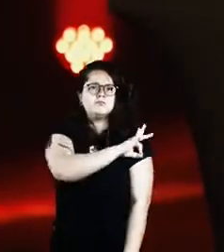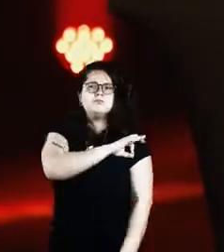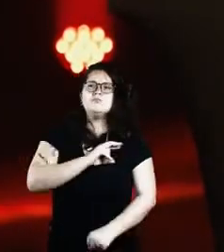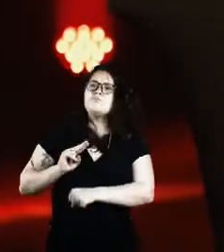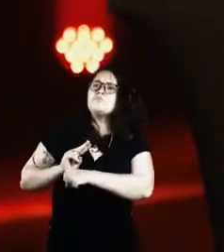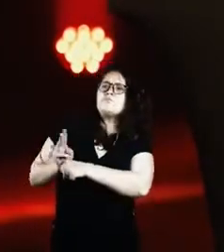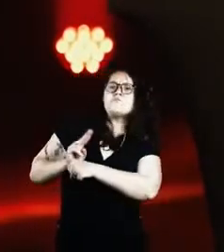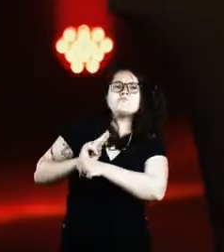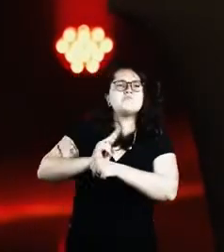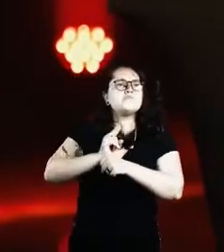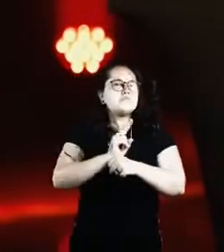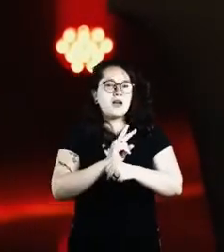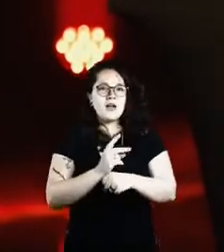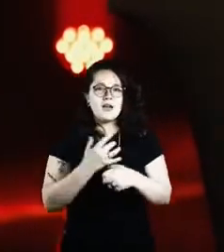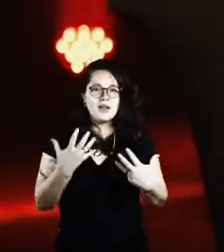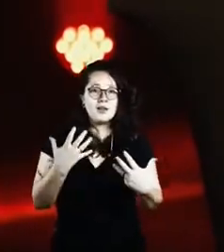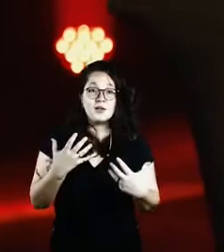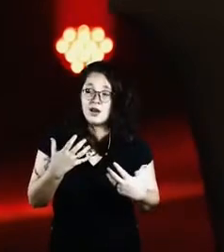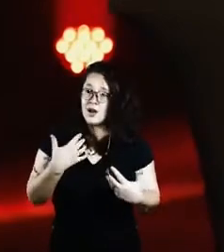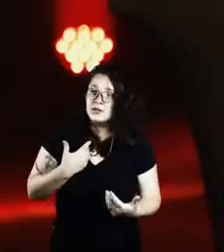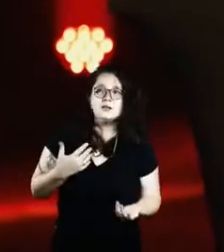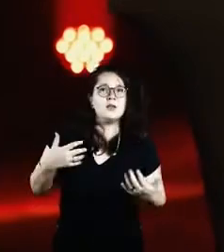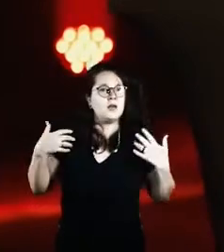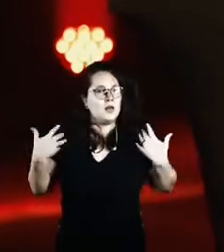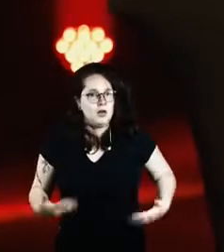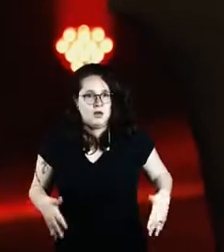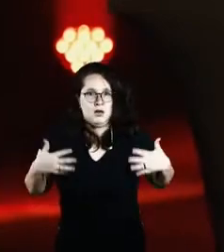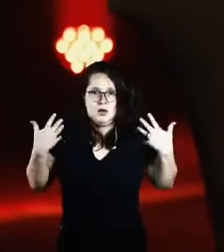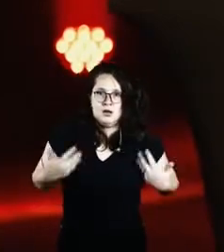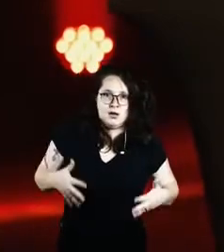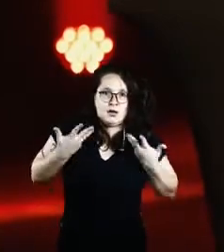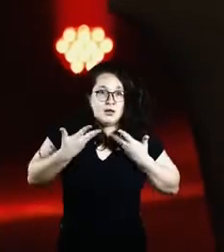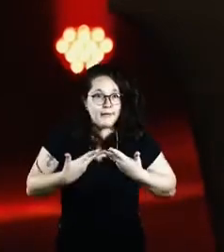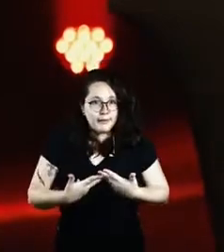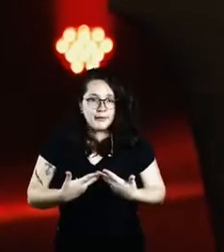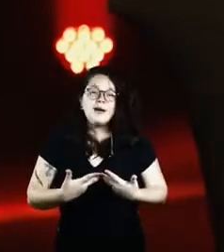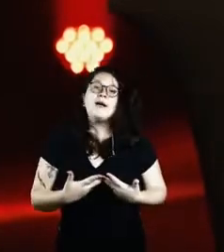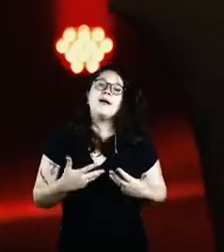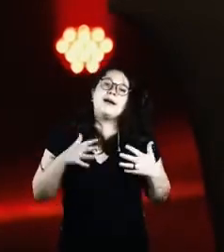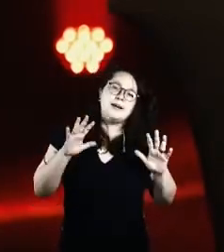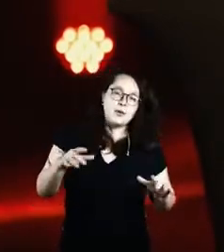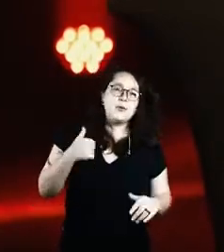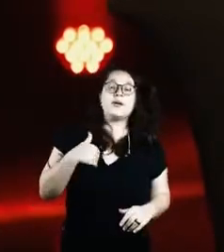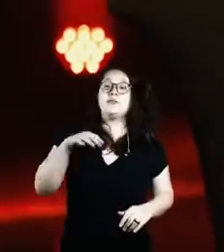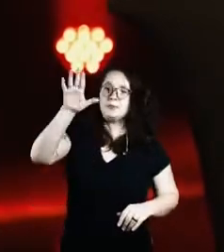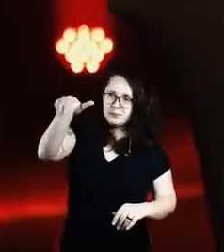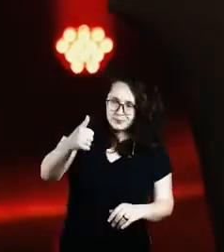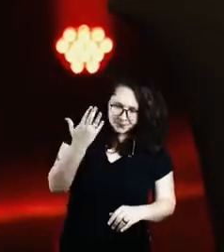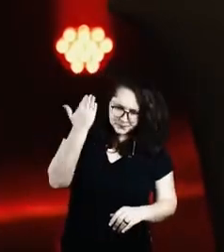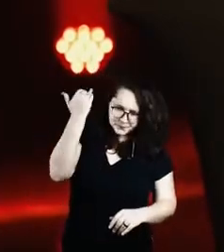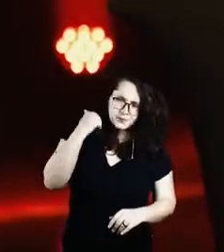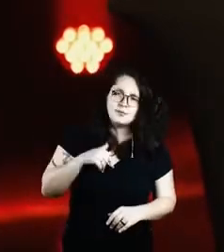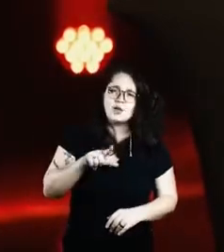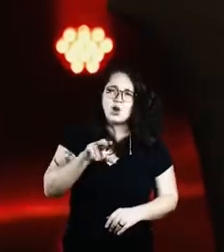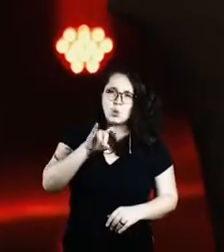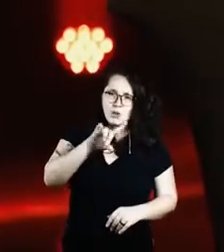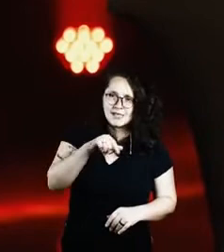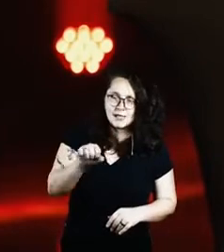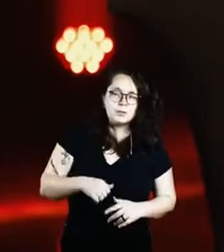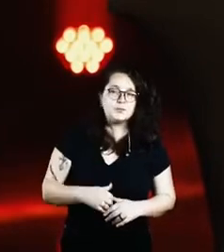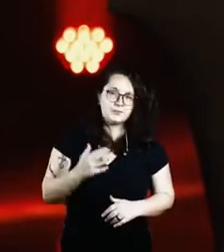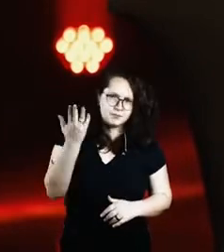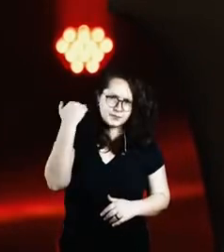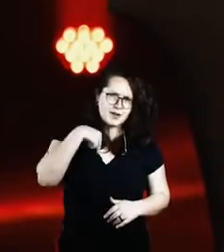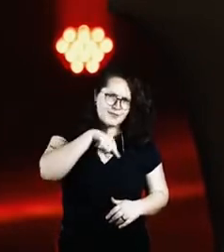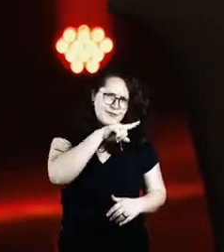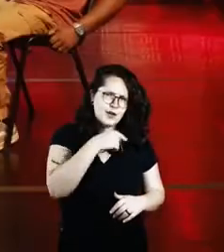querendo penhora sobre penhora, e a gente não aguentou. Aí, como eu já tinha coletividade com os caras, peguei o Luizão, falei, Luizão, o Luizão foi lá em casa, eu falei, vamos ali